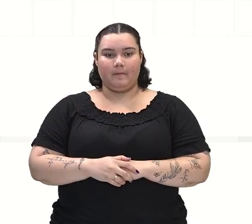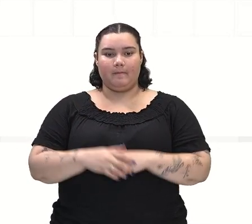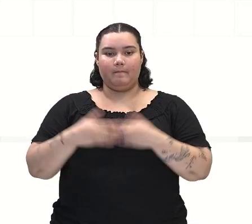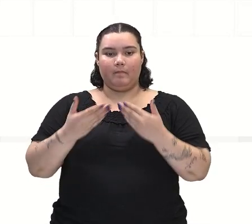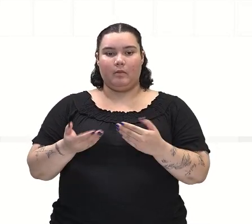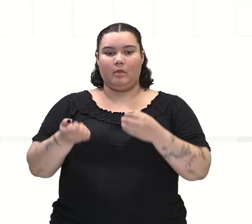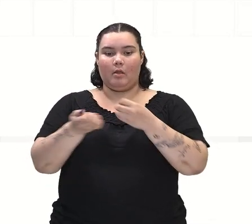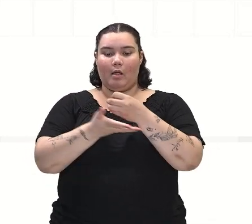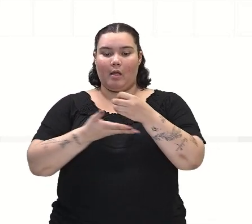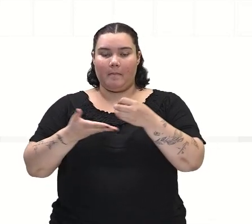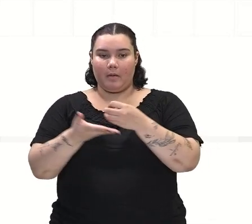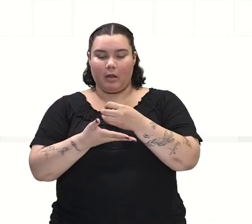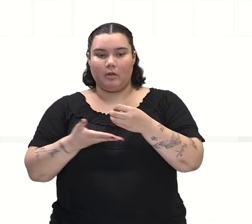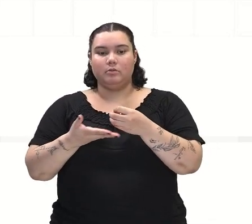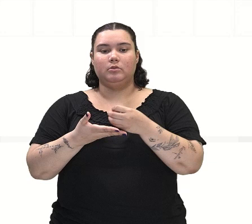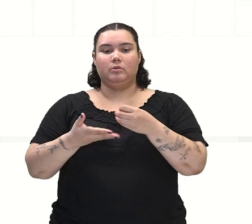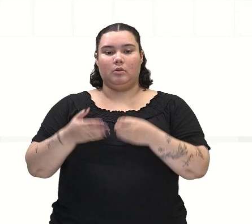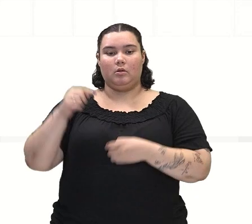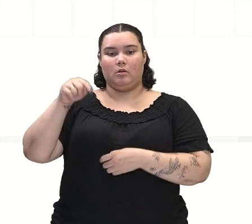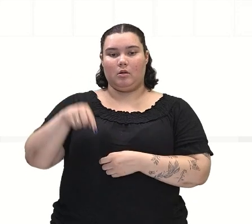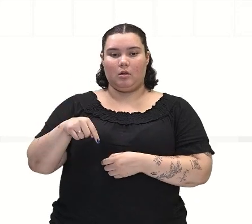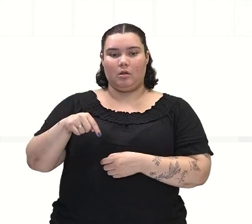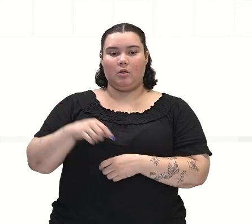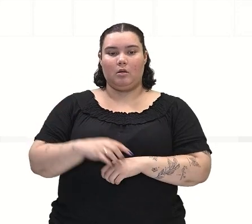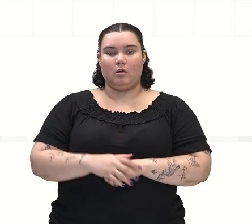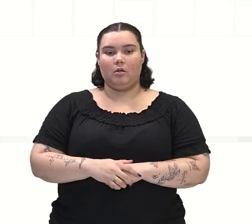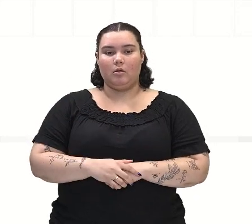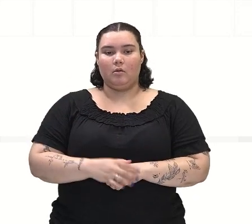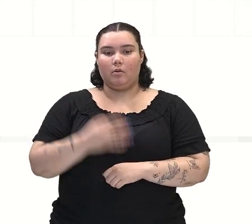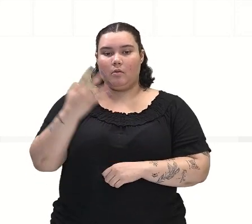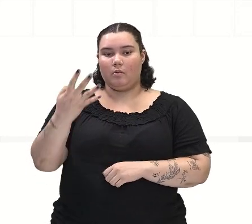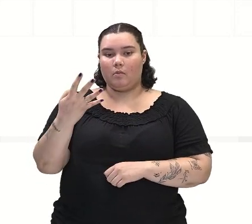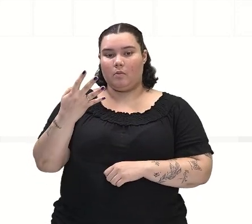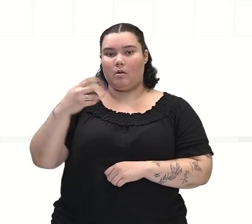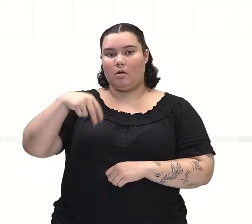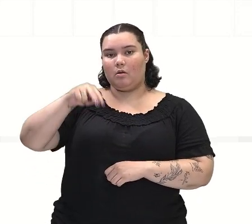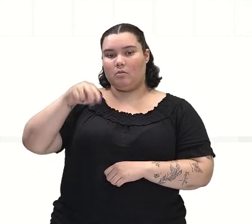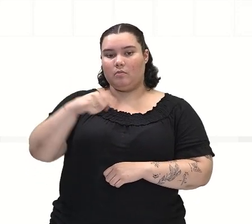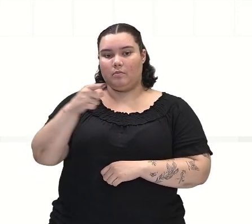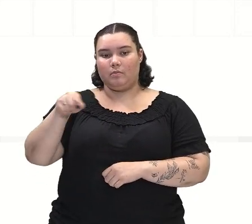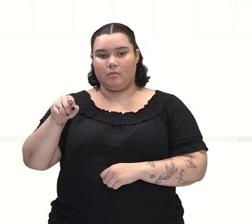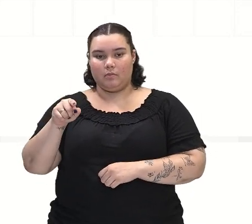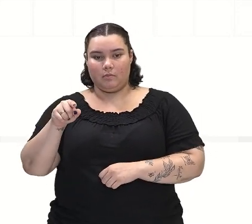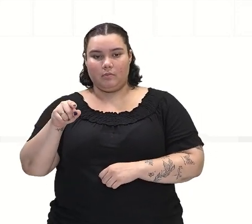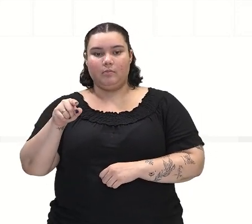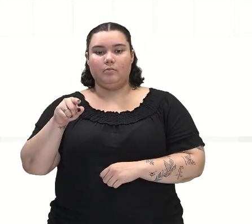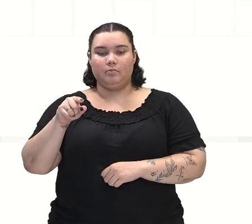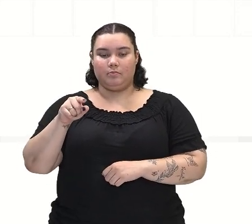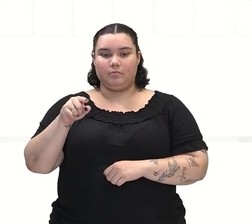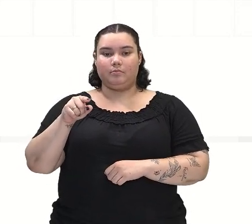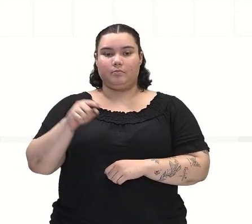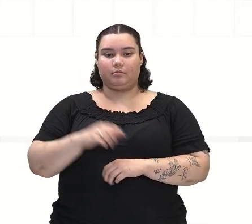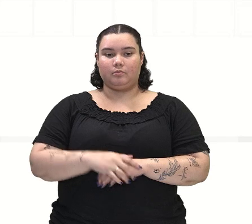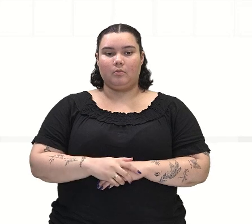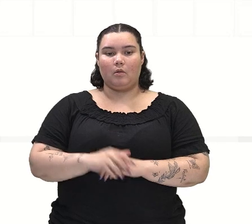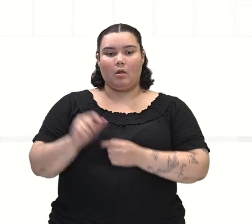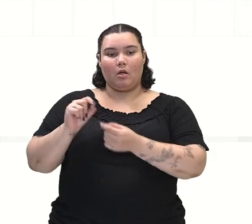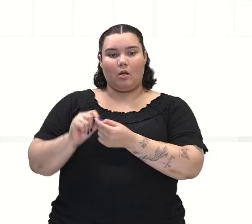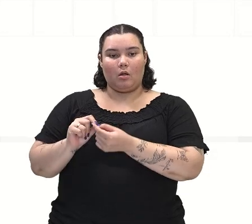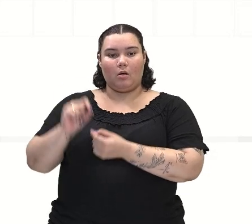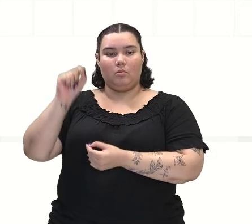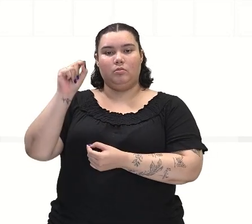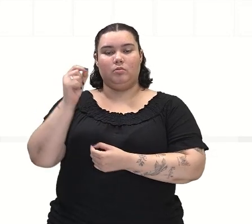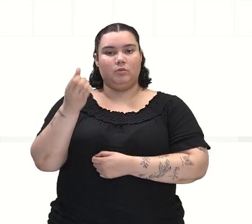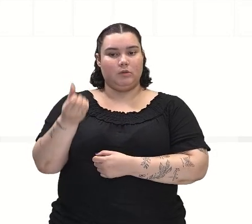sua área de base, medindo 4 π, né? E a altura